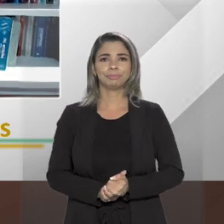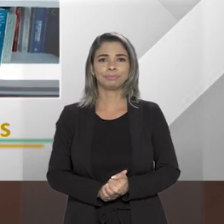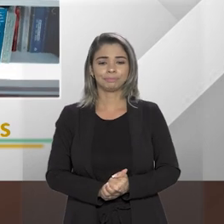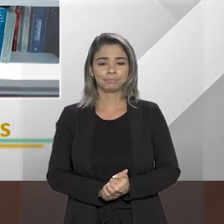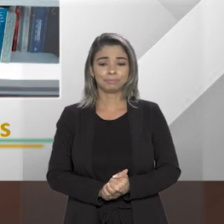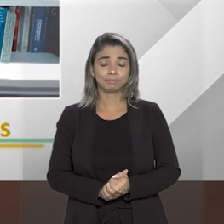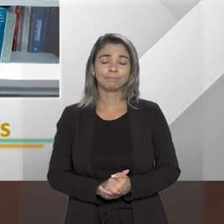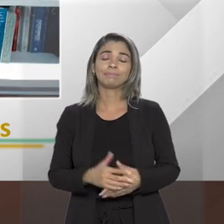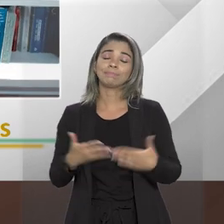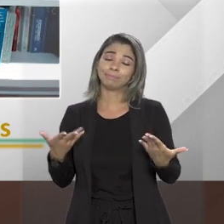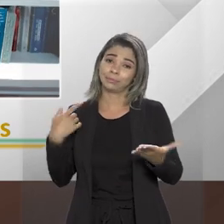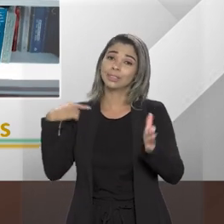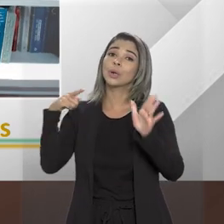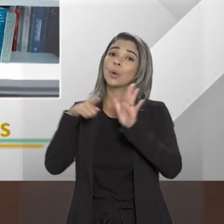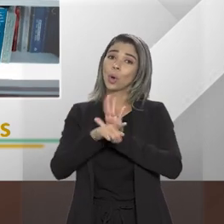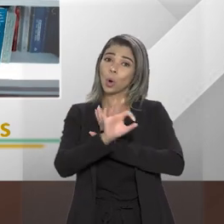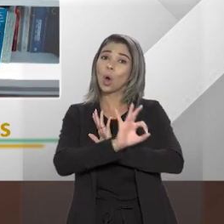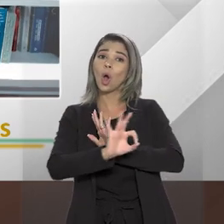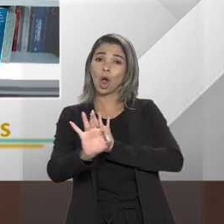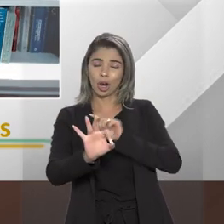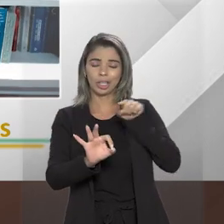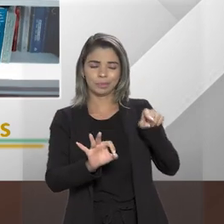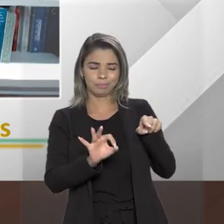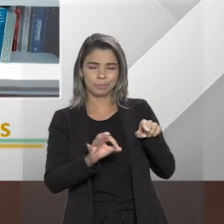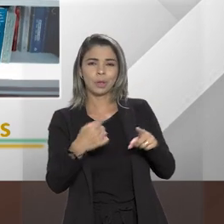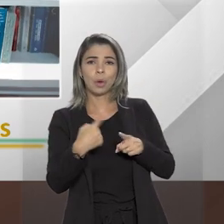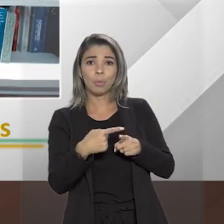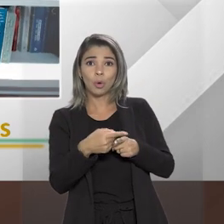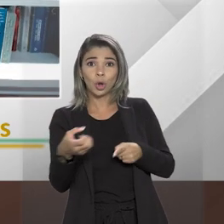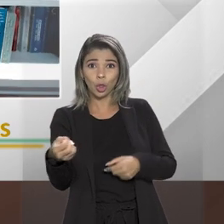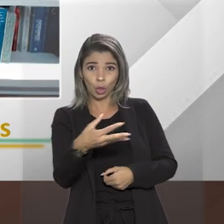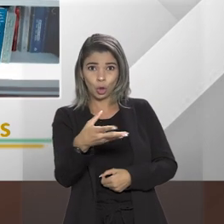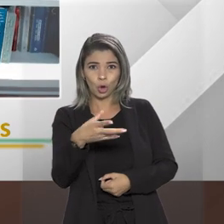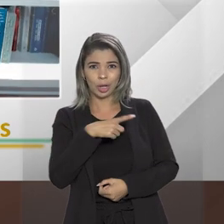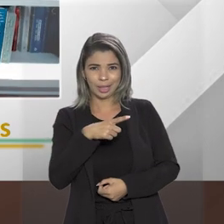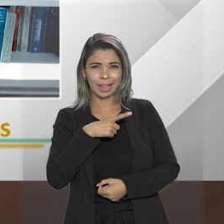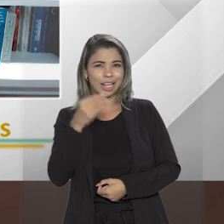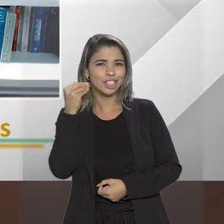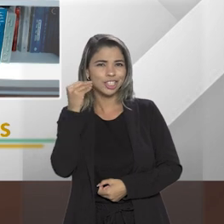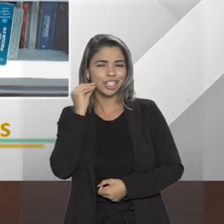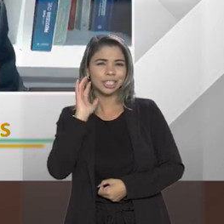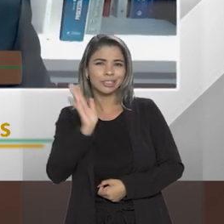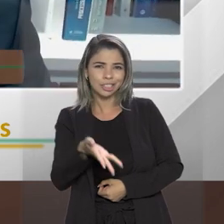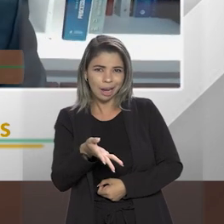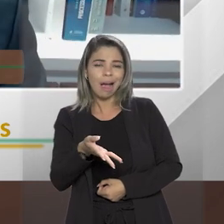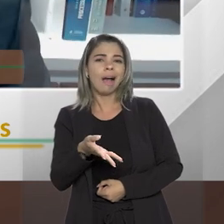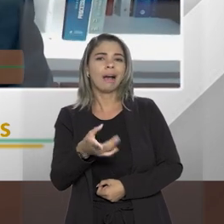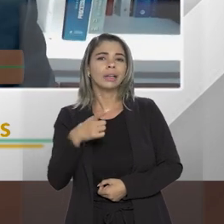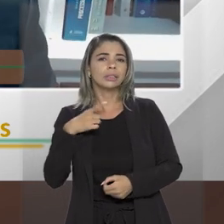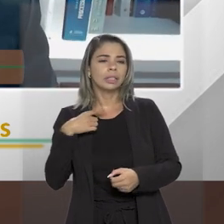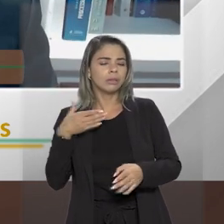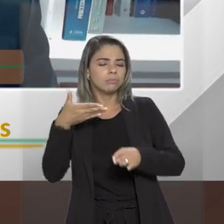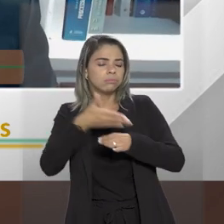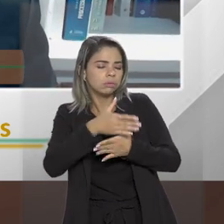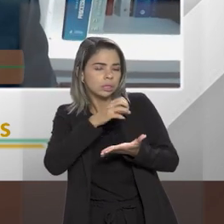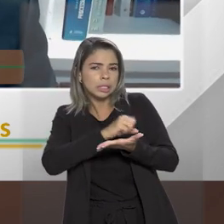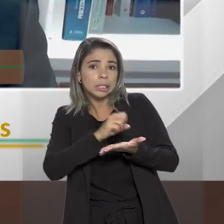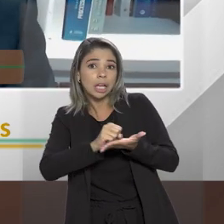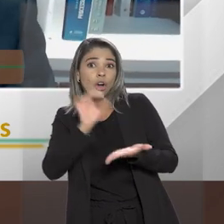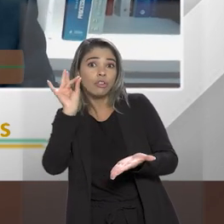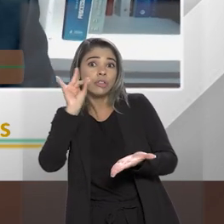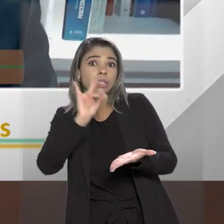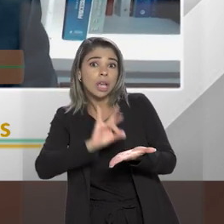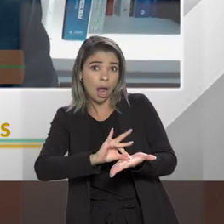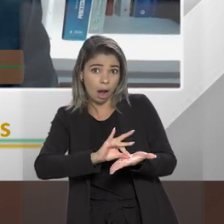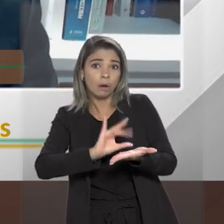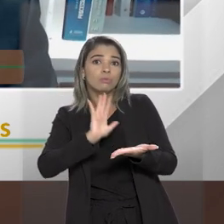Acho uma pergunta, Fátima. É legal porque, recentemente, a gente tem tido a oportunidade de ter acesso a dados oficiais que são